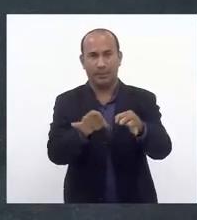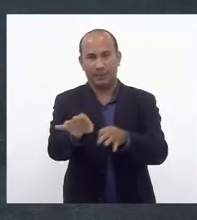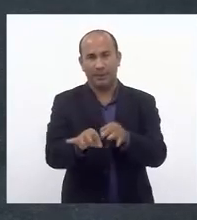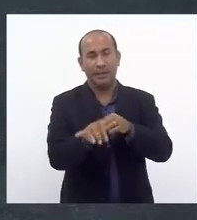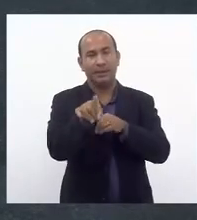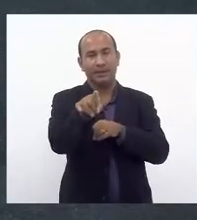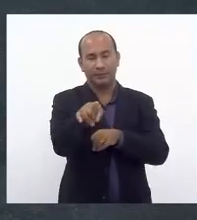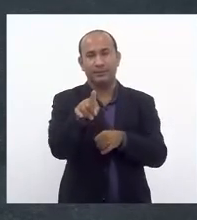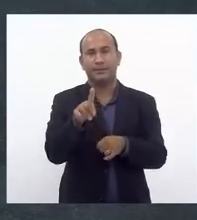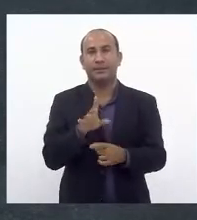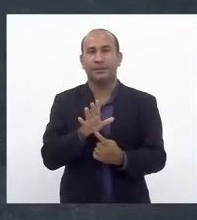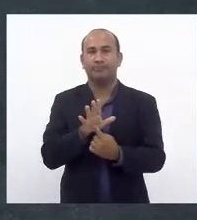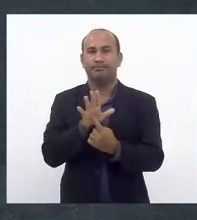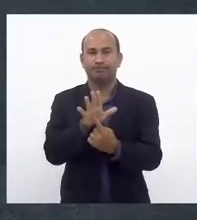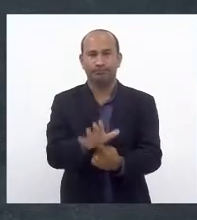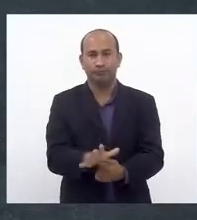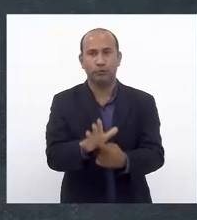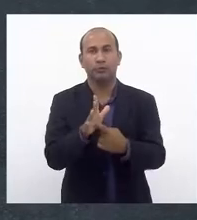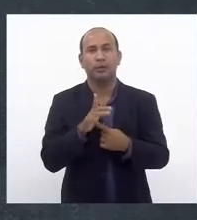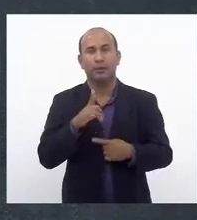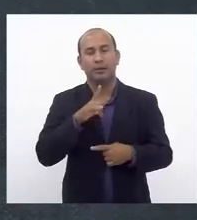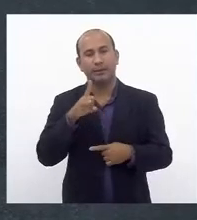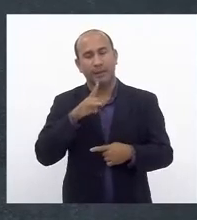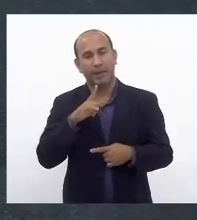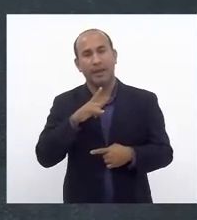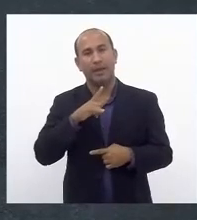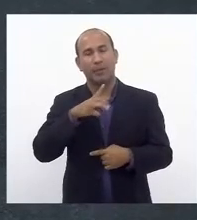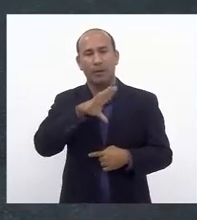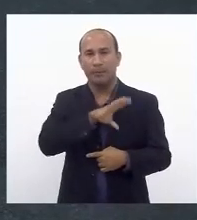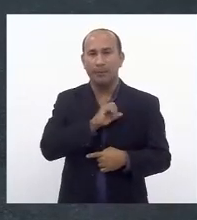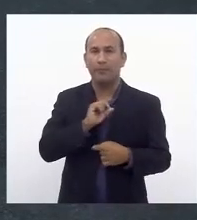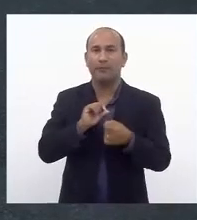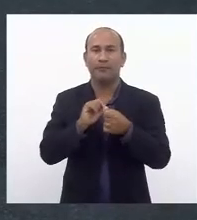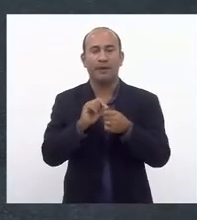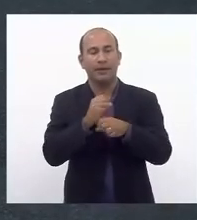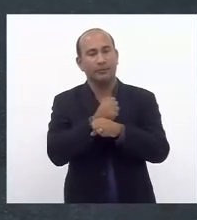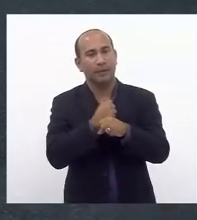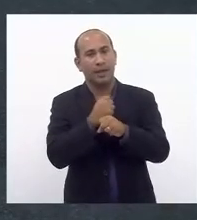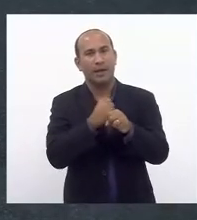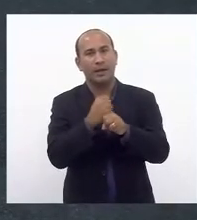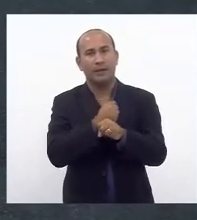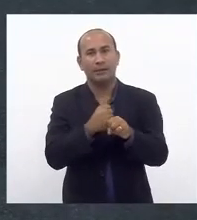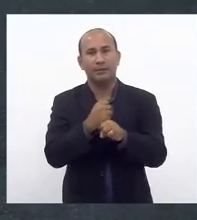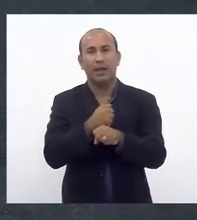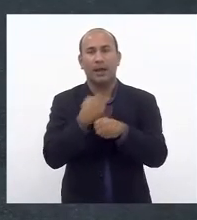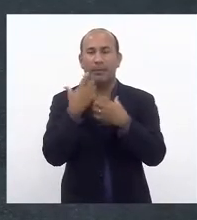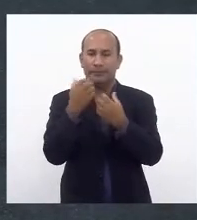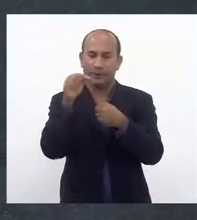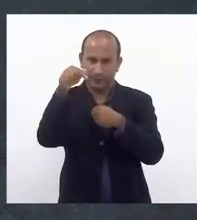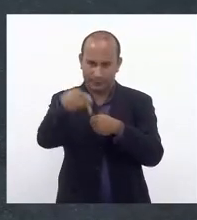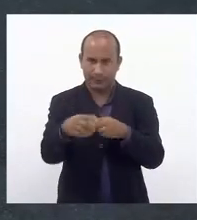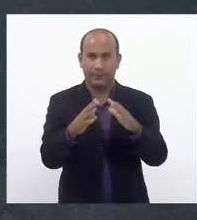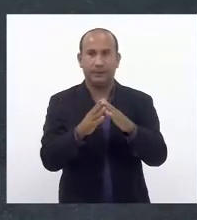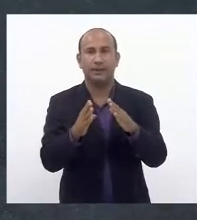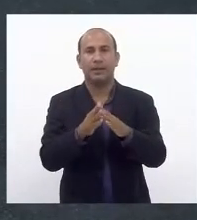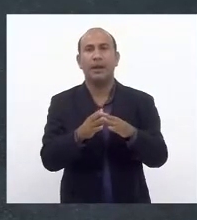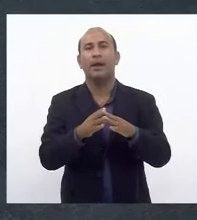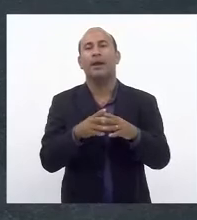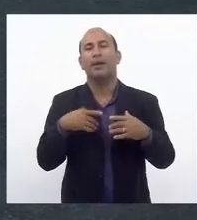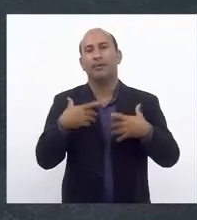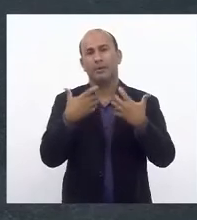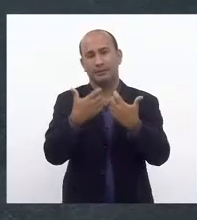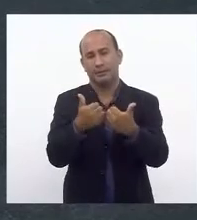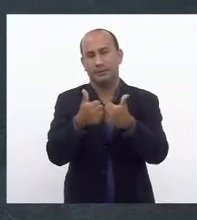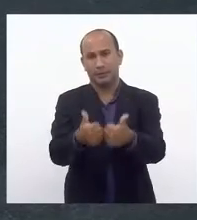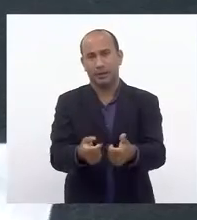Vossa Excelência, inclusive, tem se dedicado durante tantos anos, né, a aprová-lo aqui dentro da casa. Então, parecer